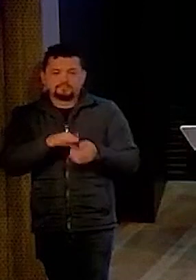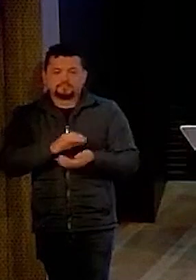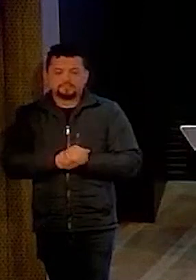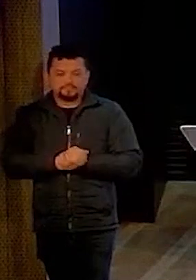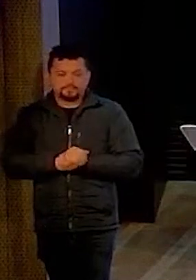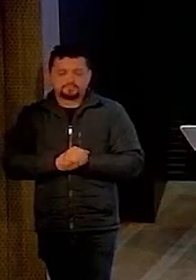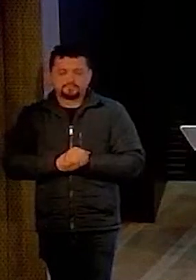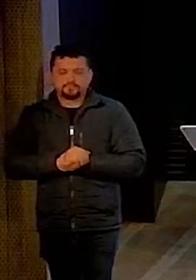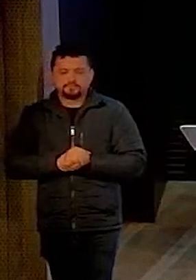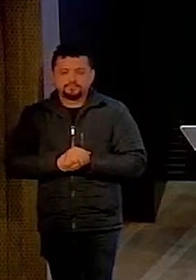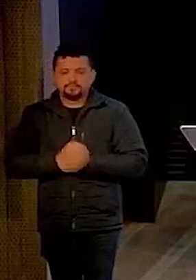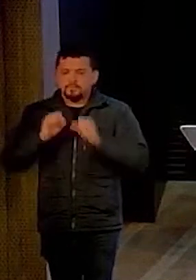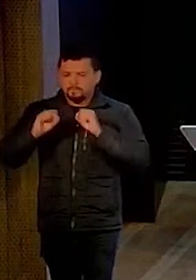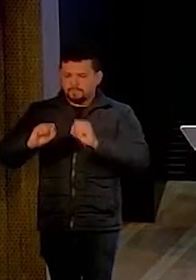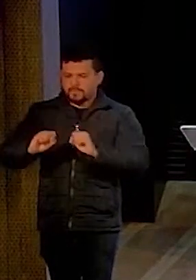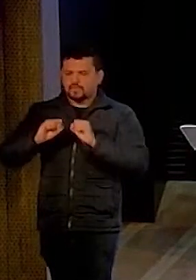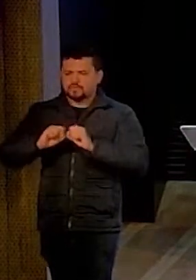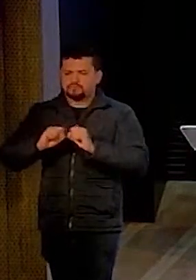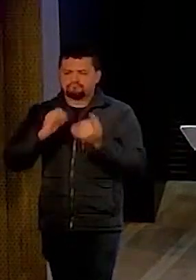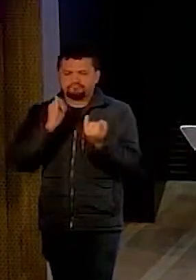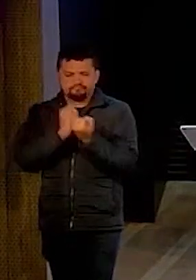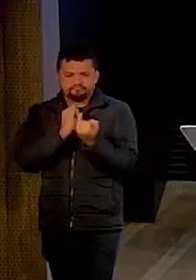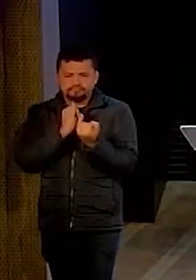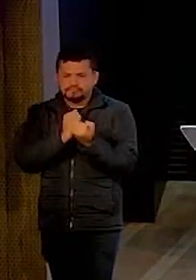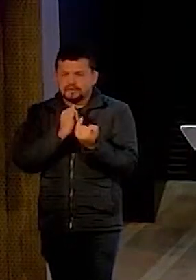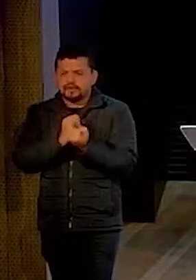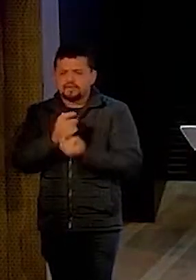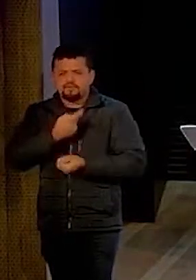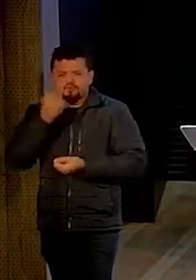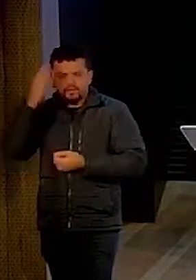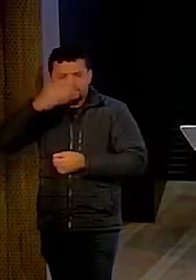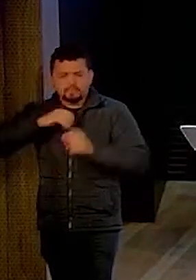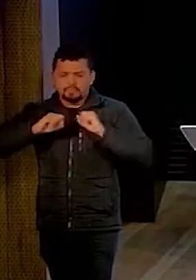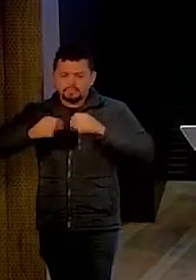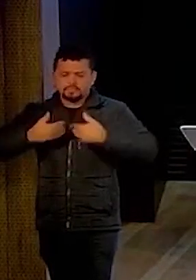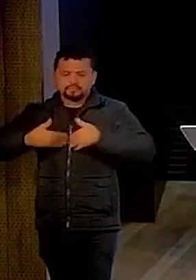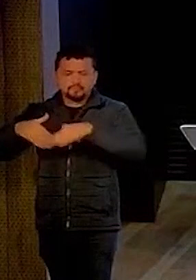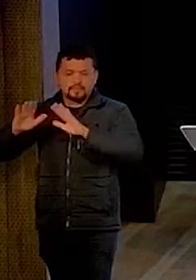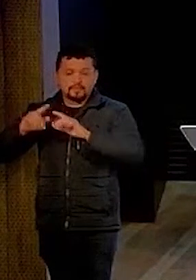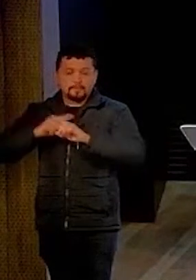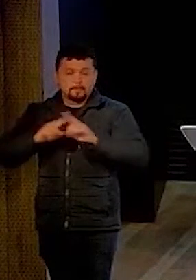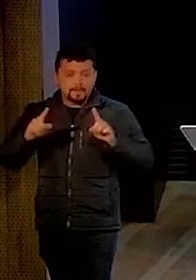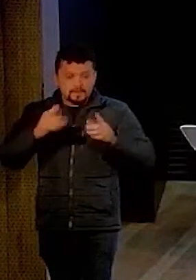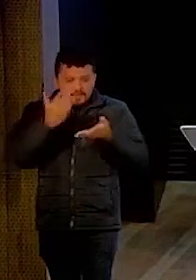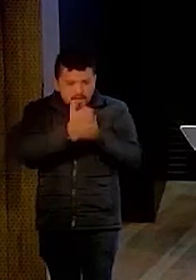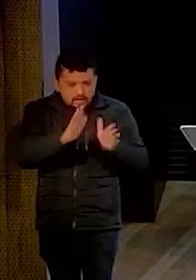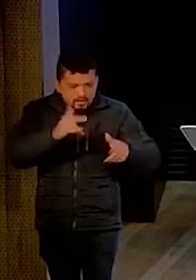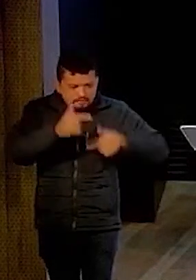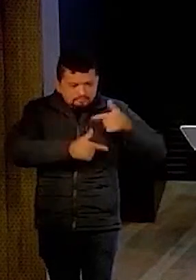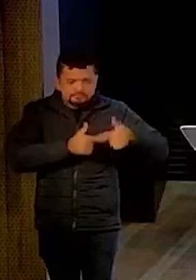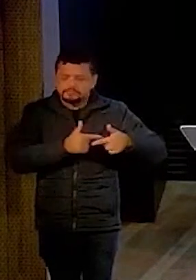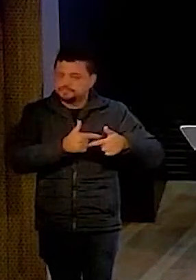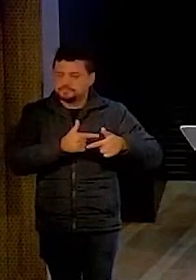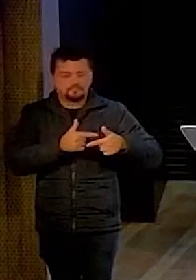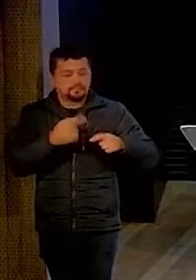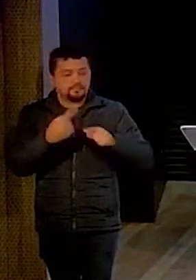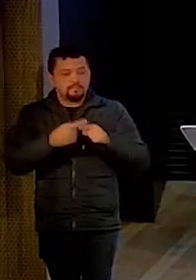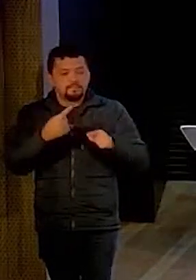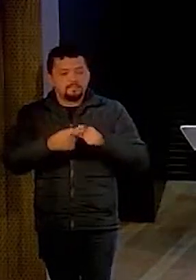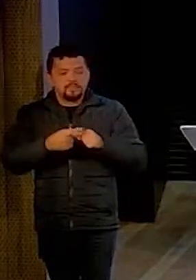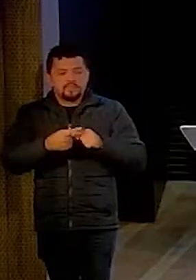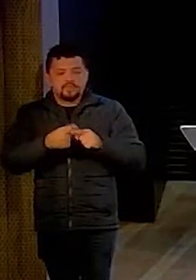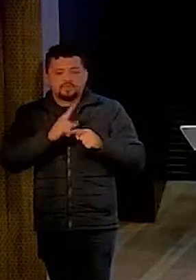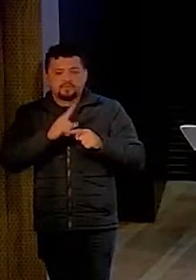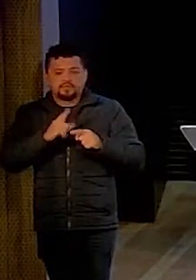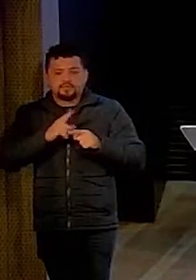falar mas nunca vão Destruir o nosso trabalho porque a inspiração ela